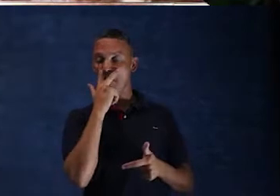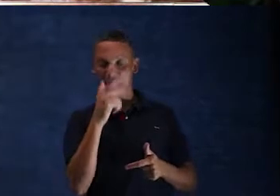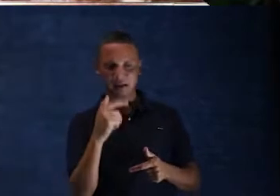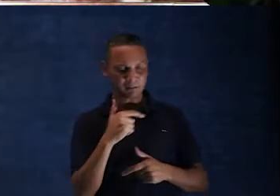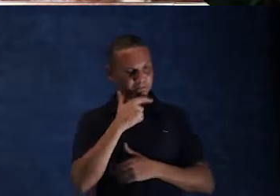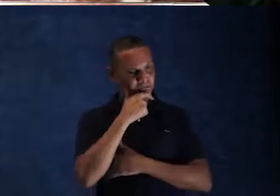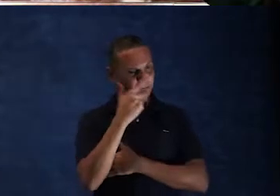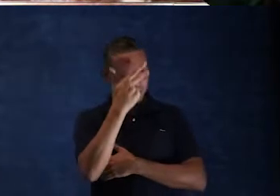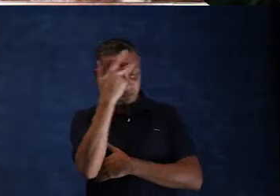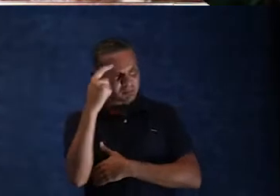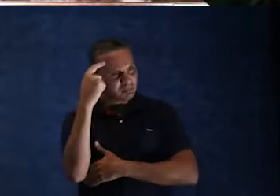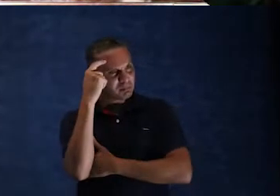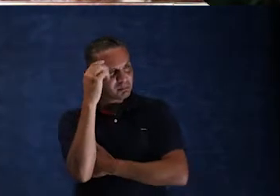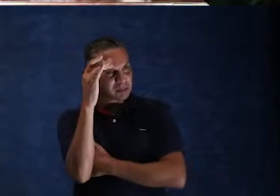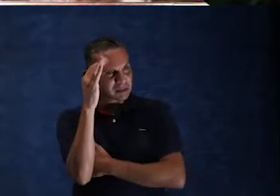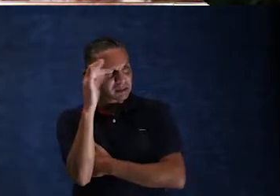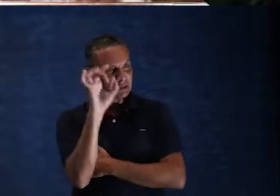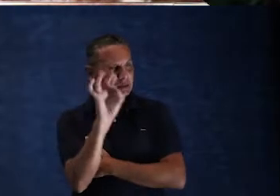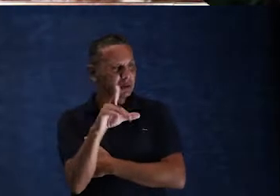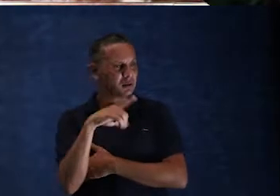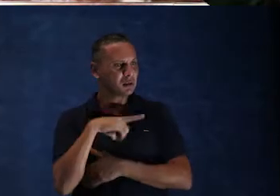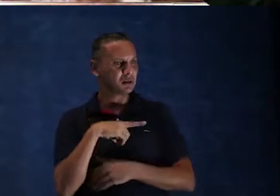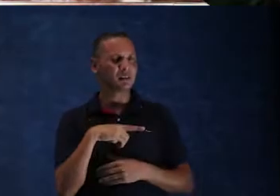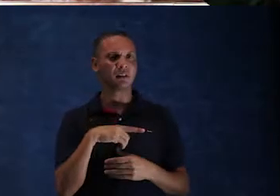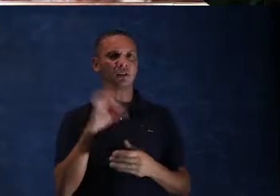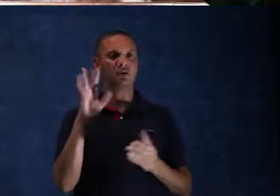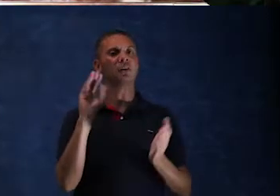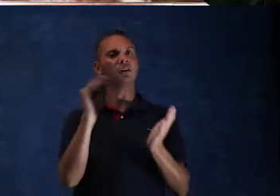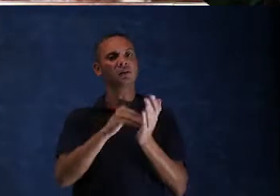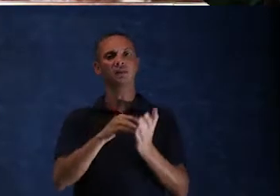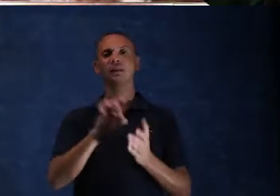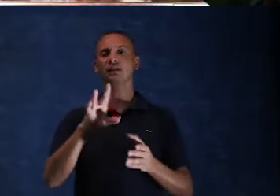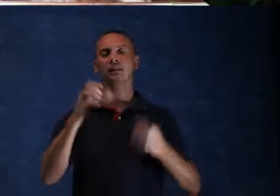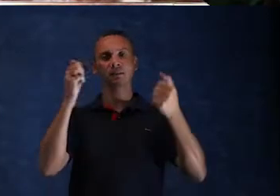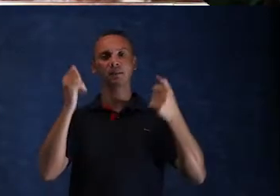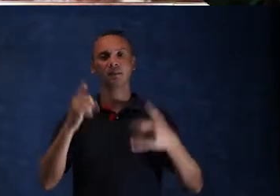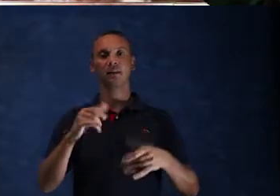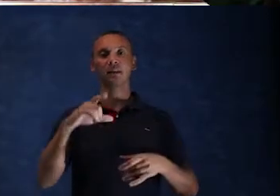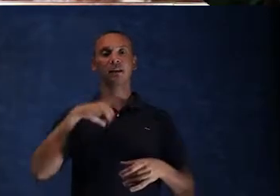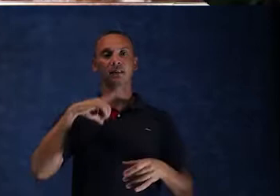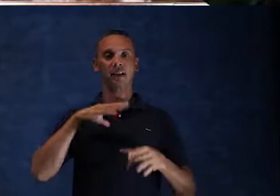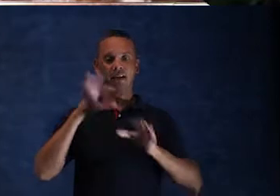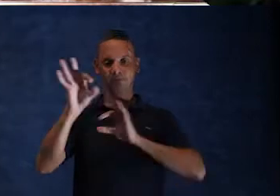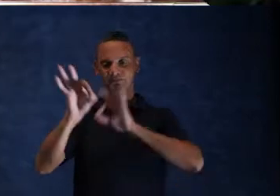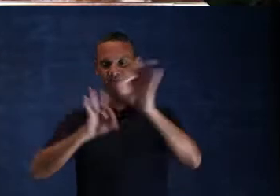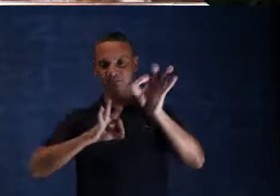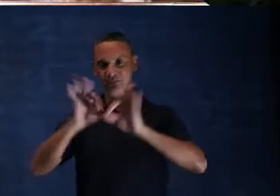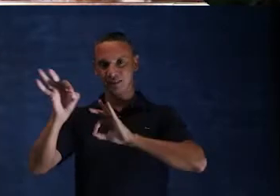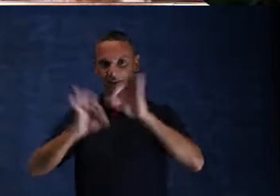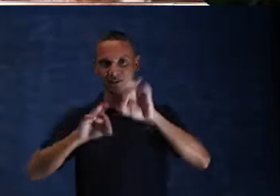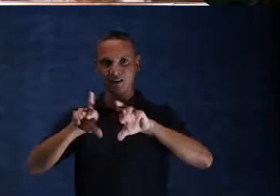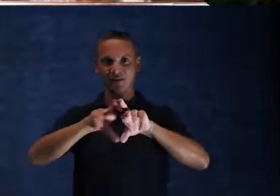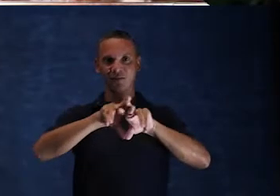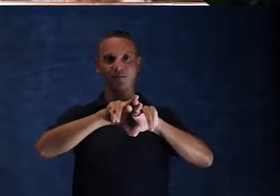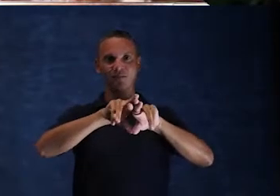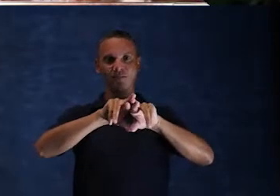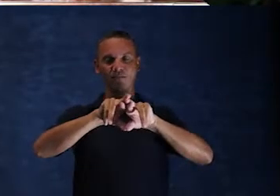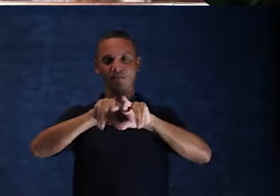ambivalente, enfim. Eu só queria deixar isso registrado, porque há formas, como você falou agora,